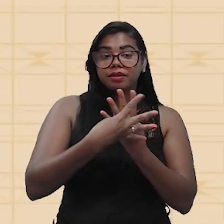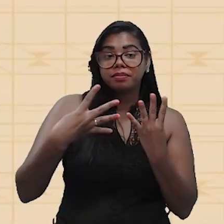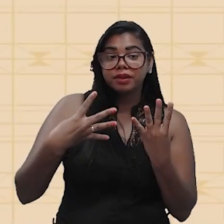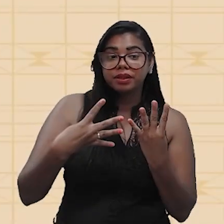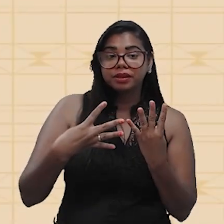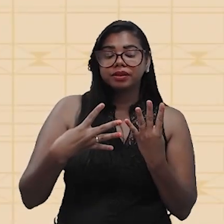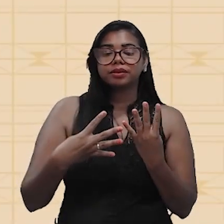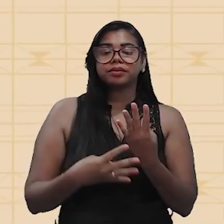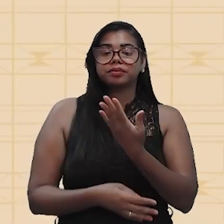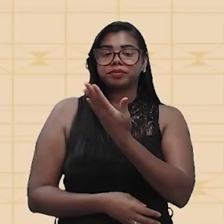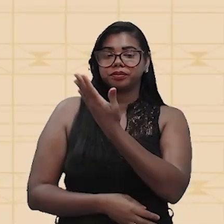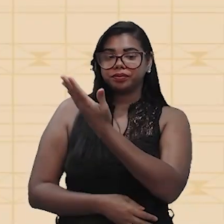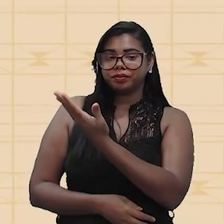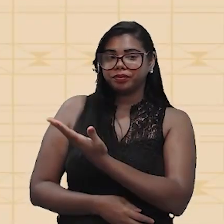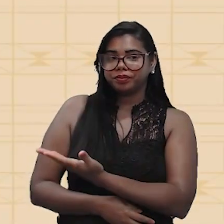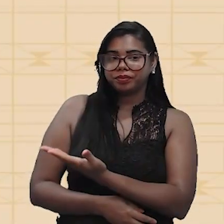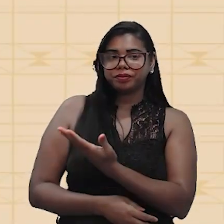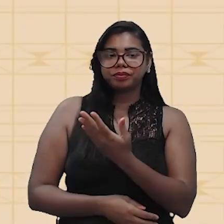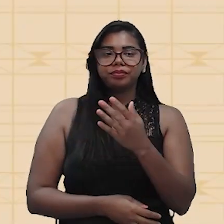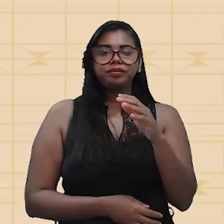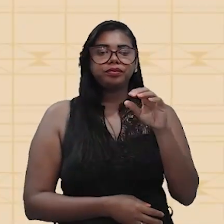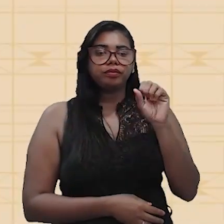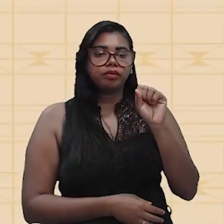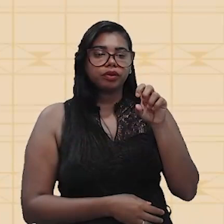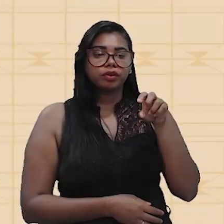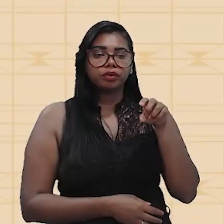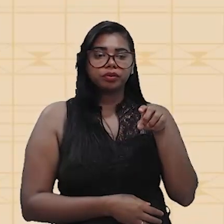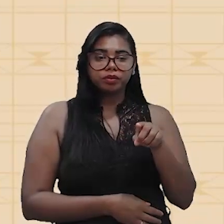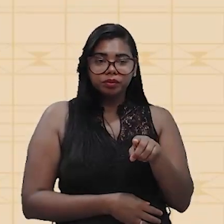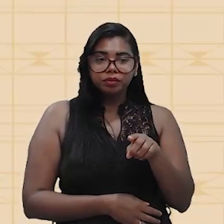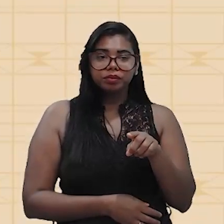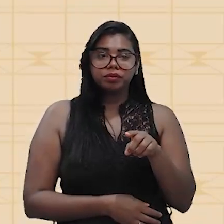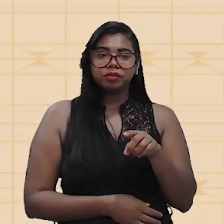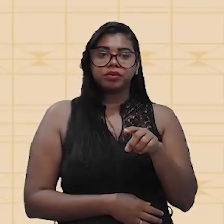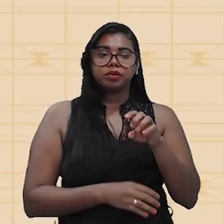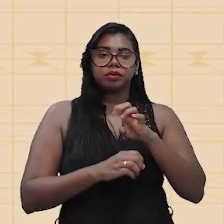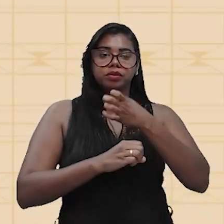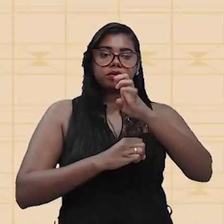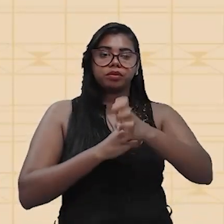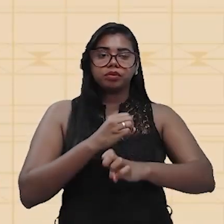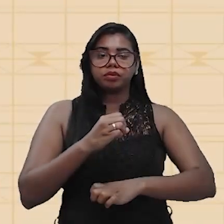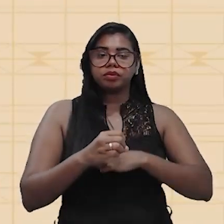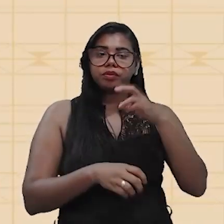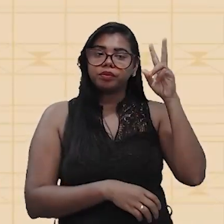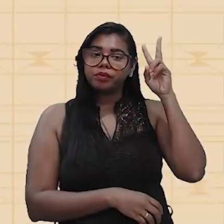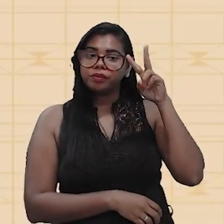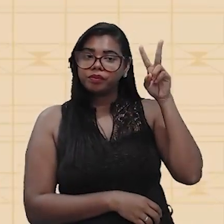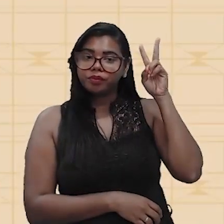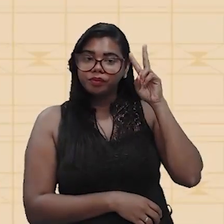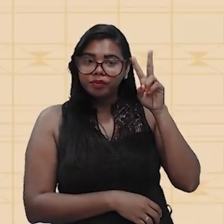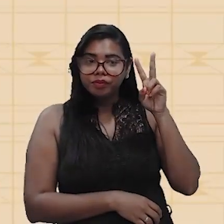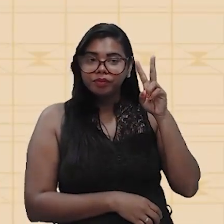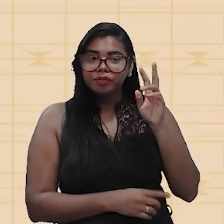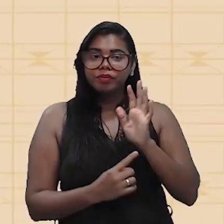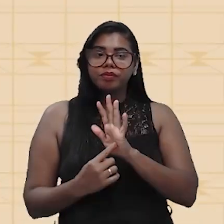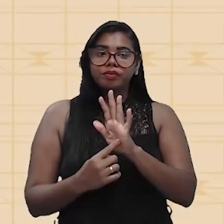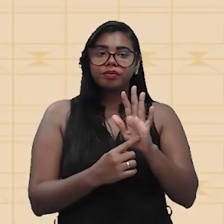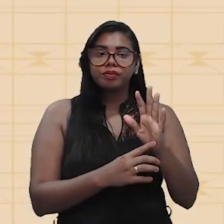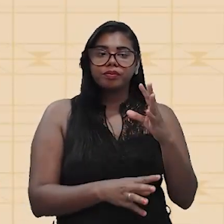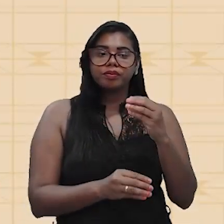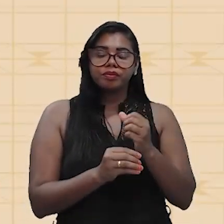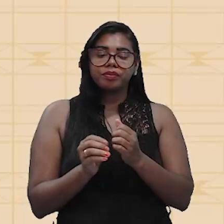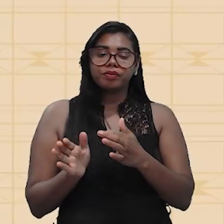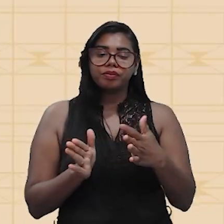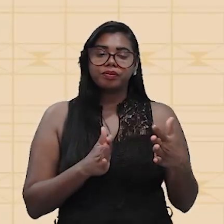com cerca de 8.000 eletrócitos, lembre-se que lá em cima ele falou que estavam ligados em quê? Em série. Produz